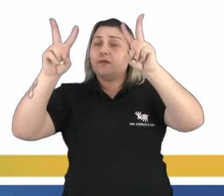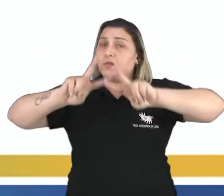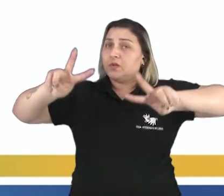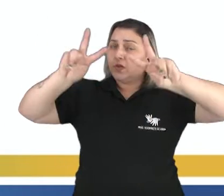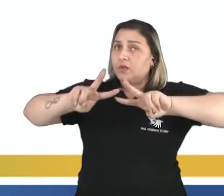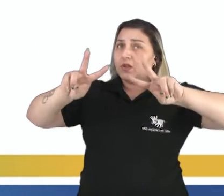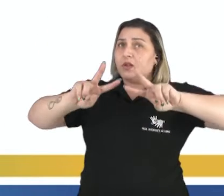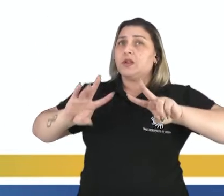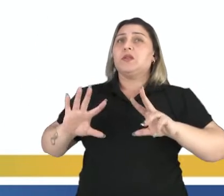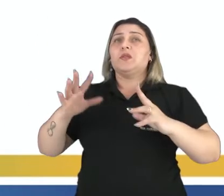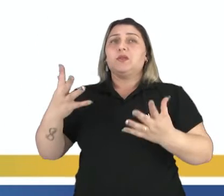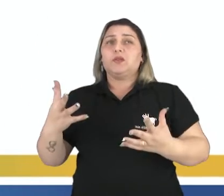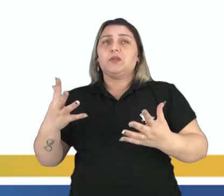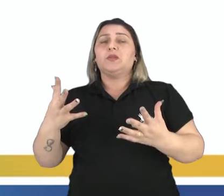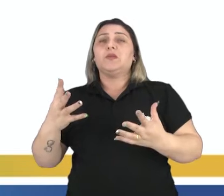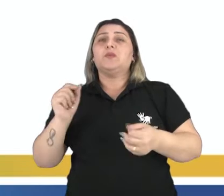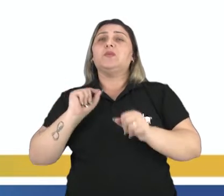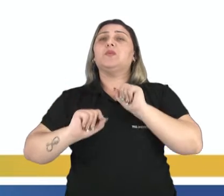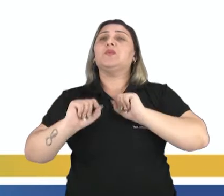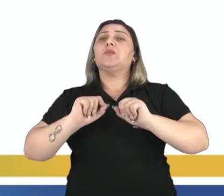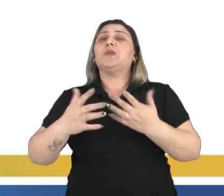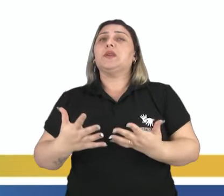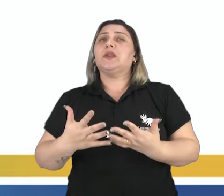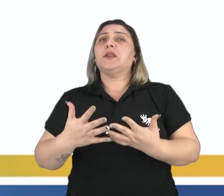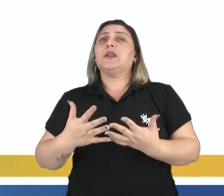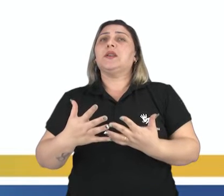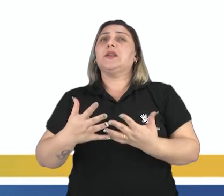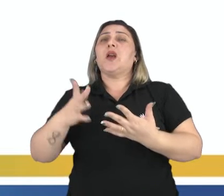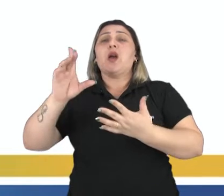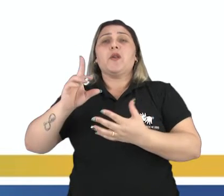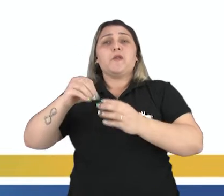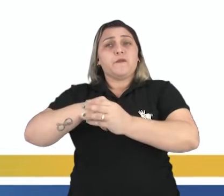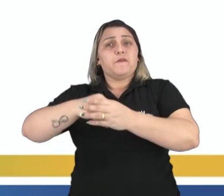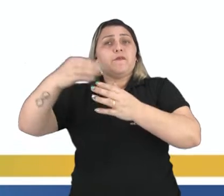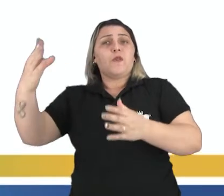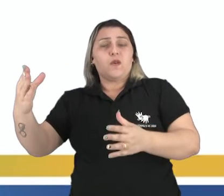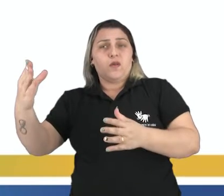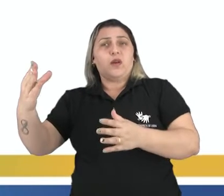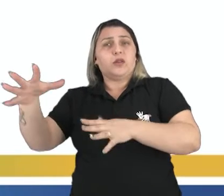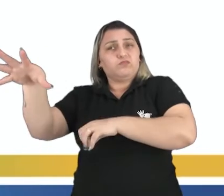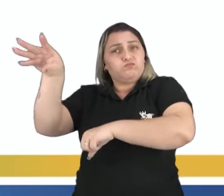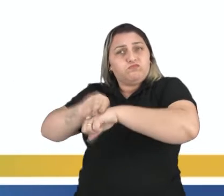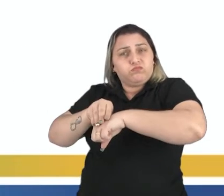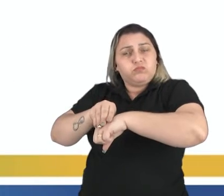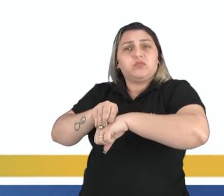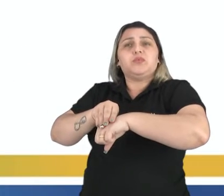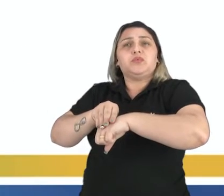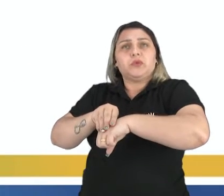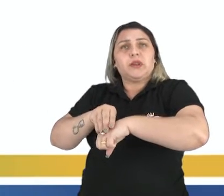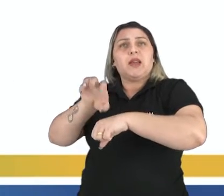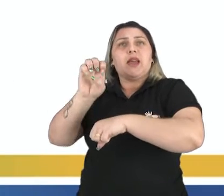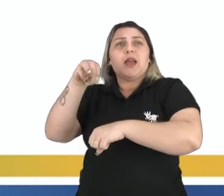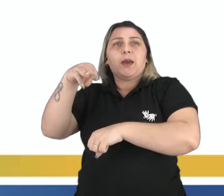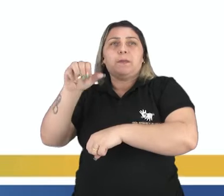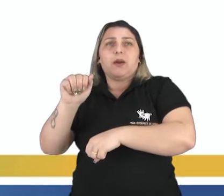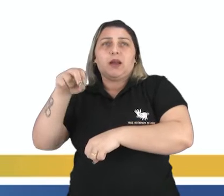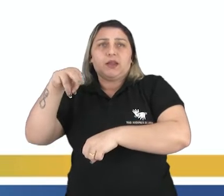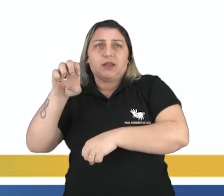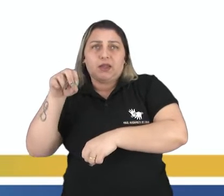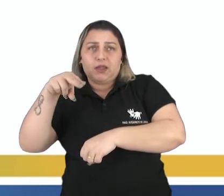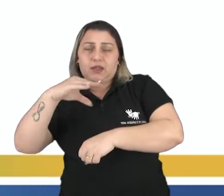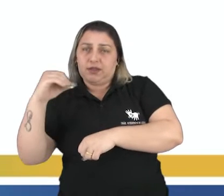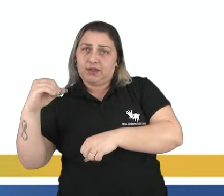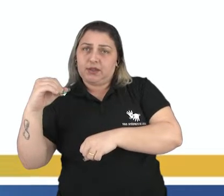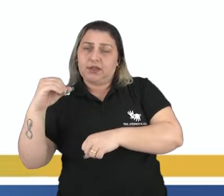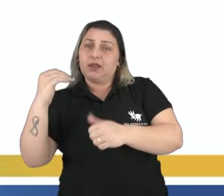virtualidade tomada em consistência, entidade que se forma sobre um plano de emanência que